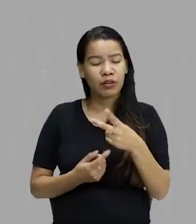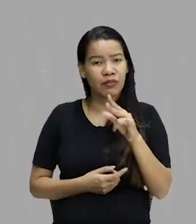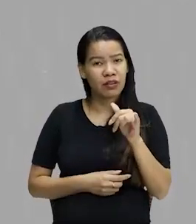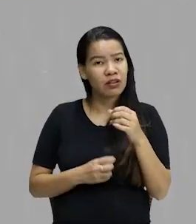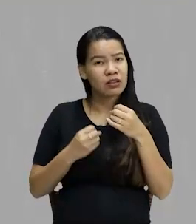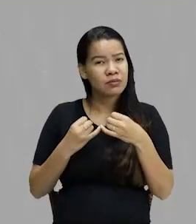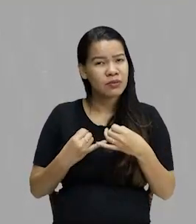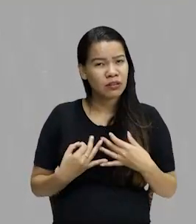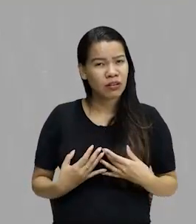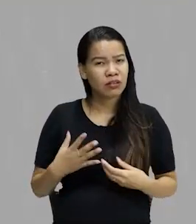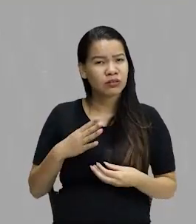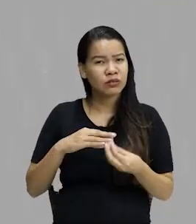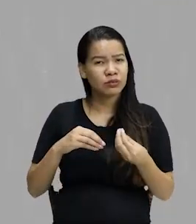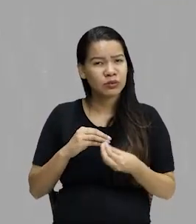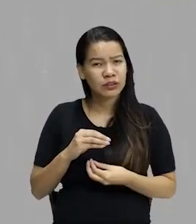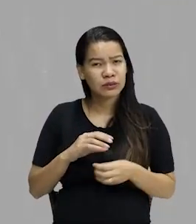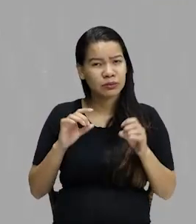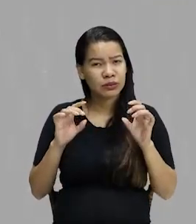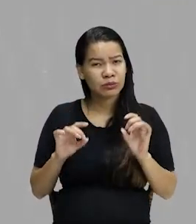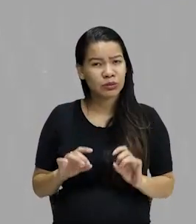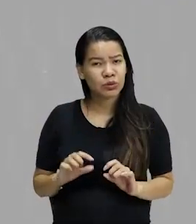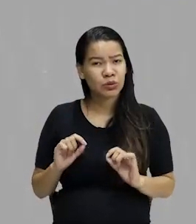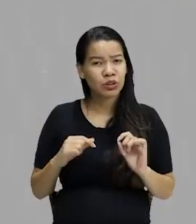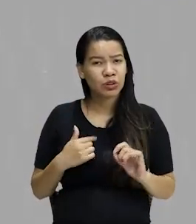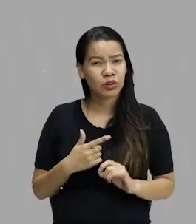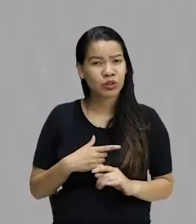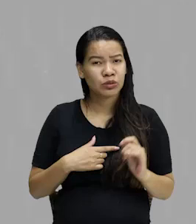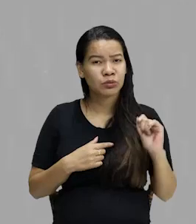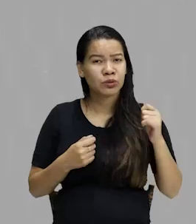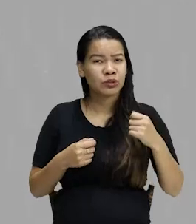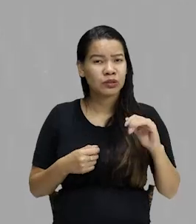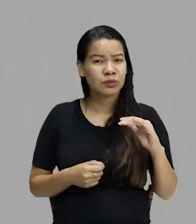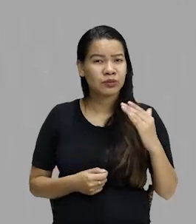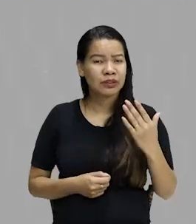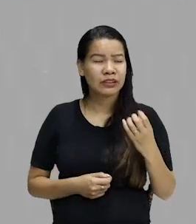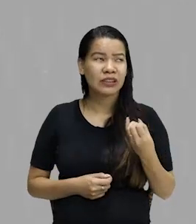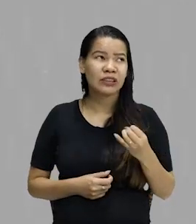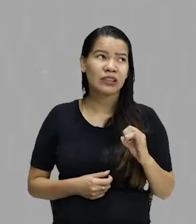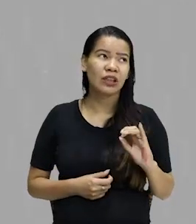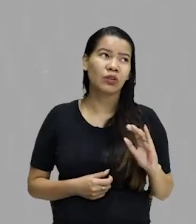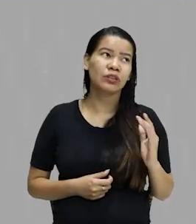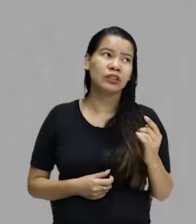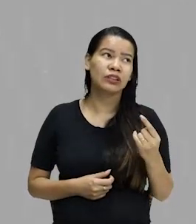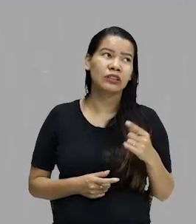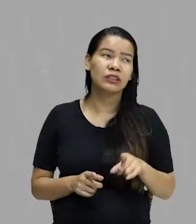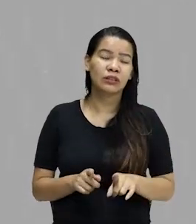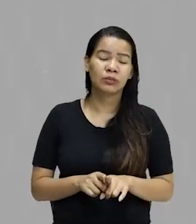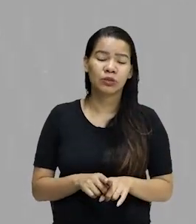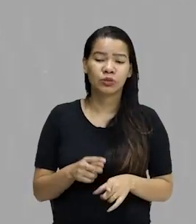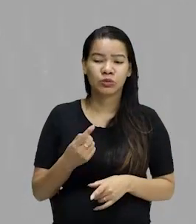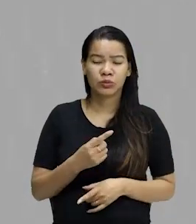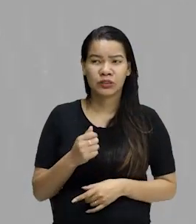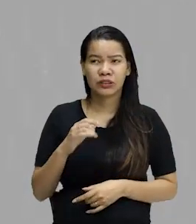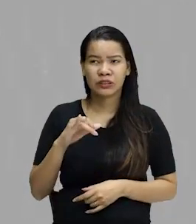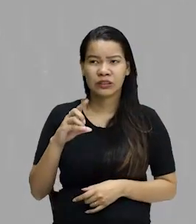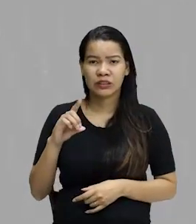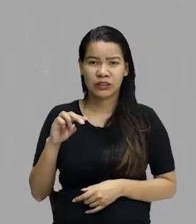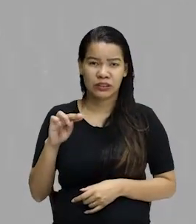mas especialmente, né, o que a gente pode fazer se acontecer algum acidente. Se a gente